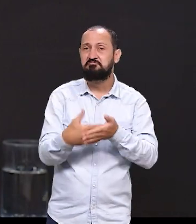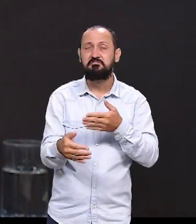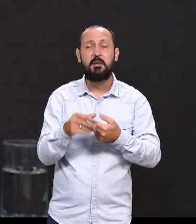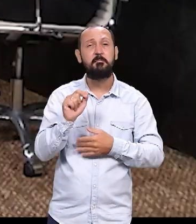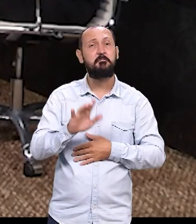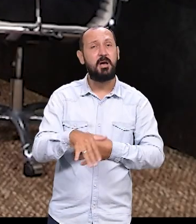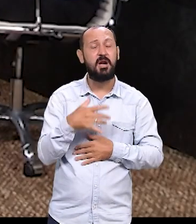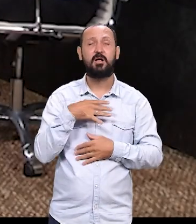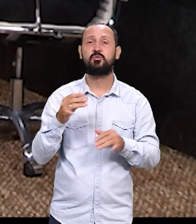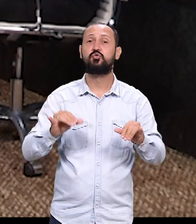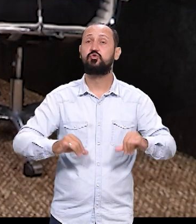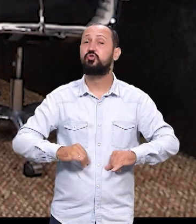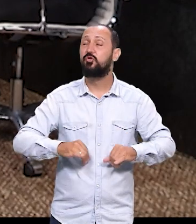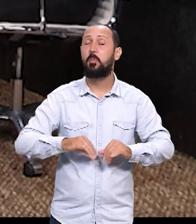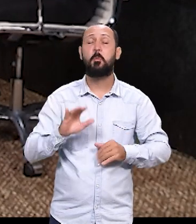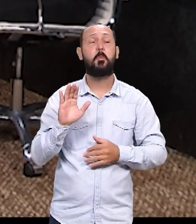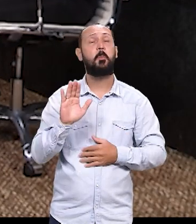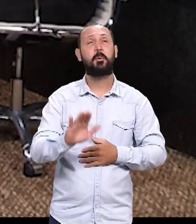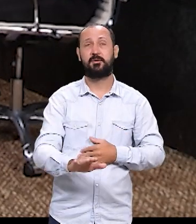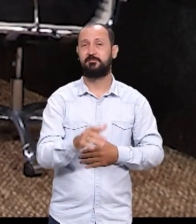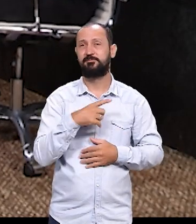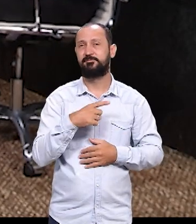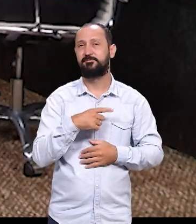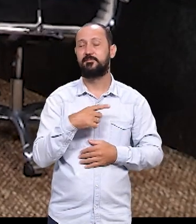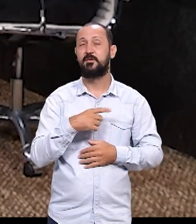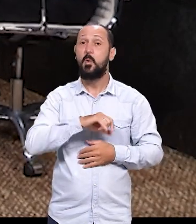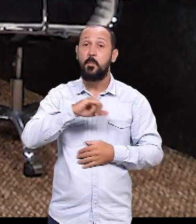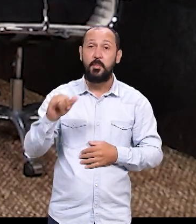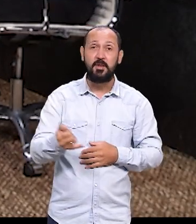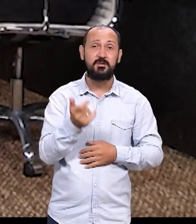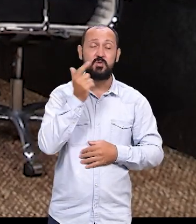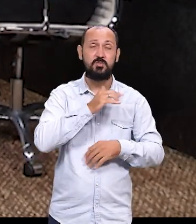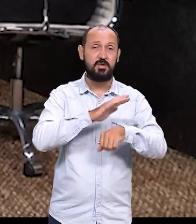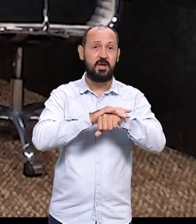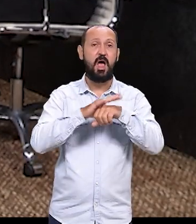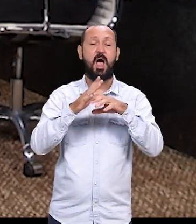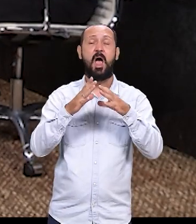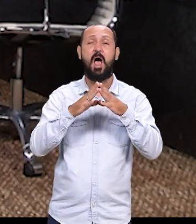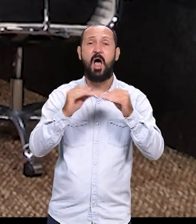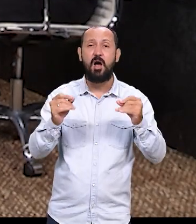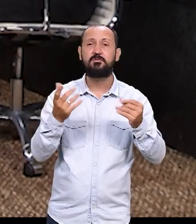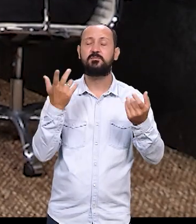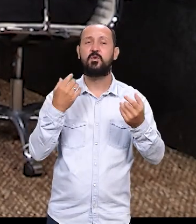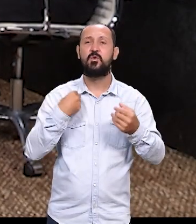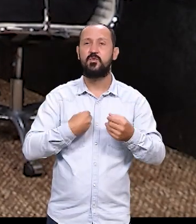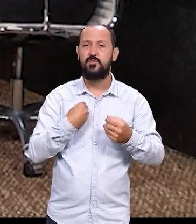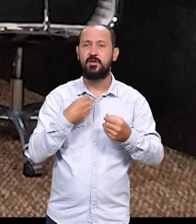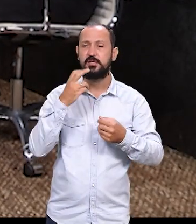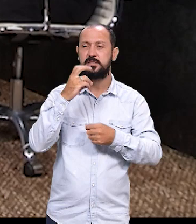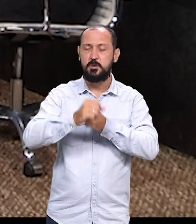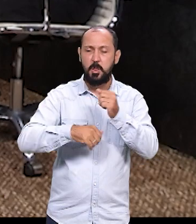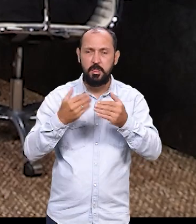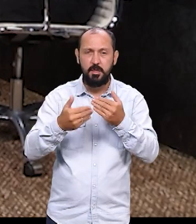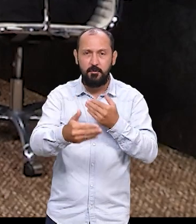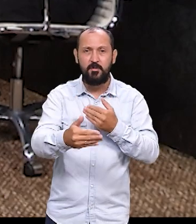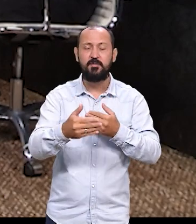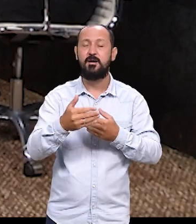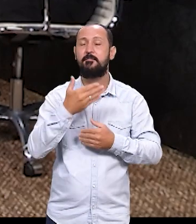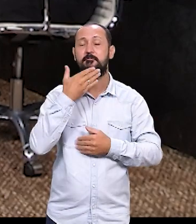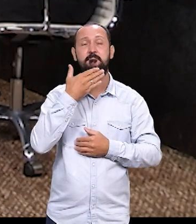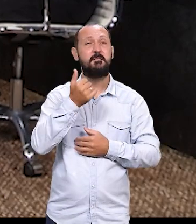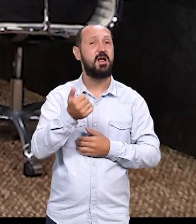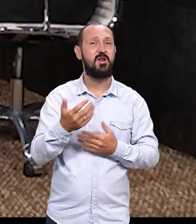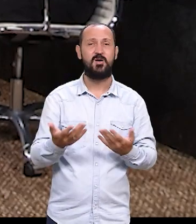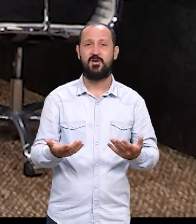seja convênio Ele custa muito mais barato o sofrimento é muito menor e a chance a chance de cura de ficar vivo após